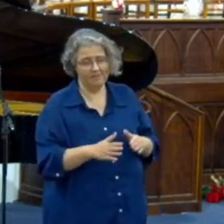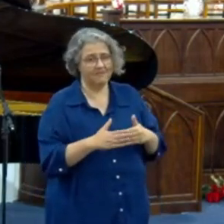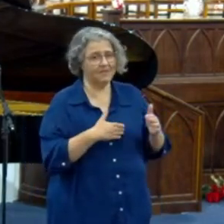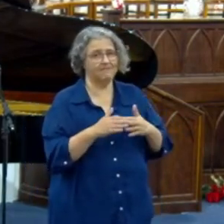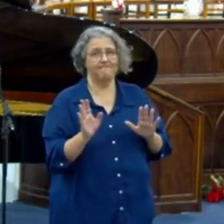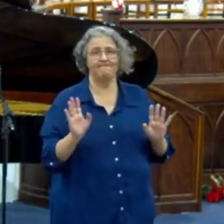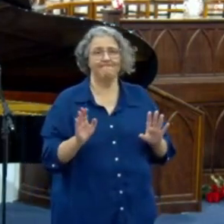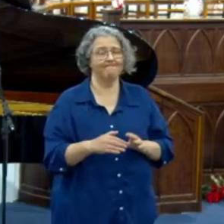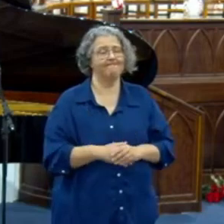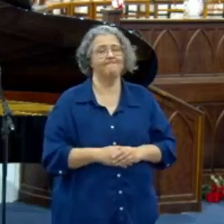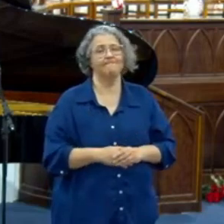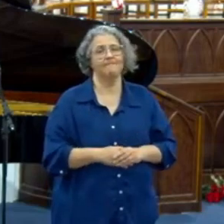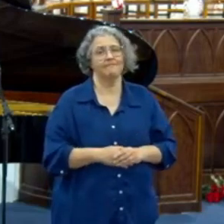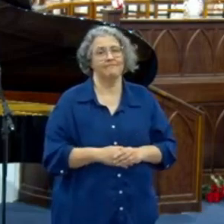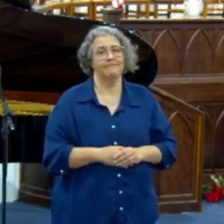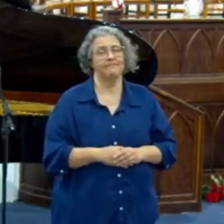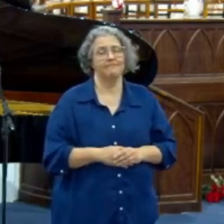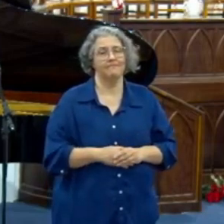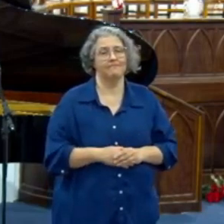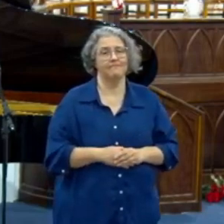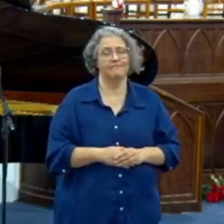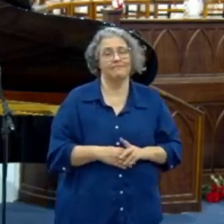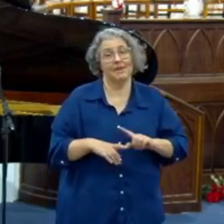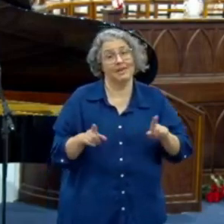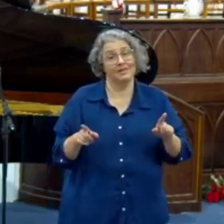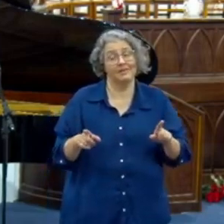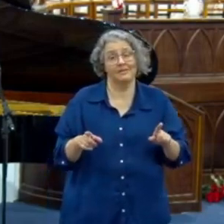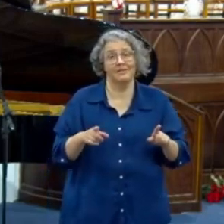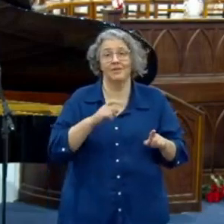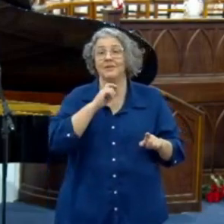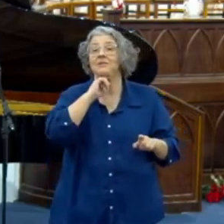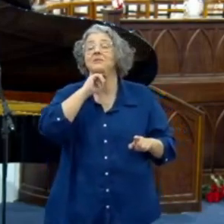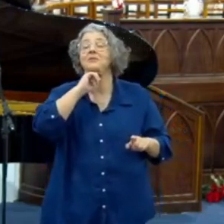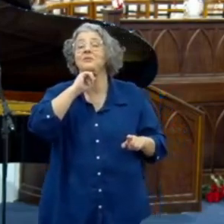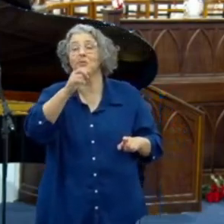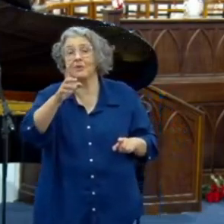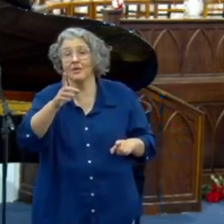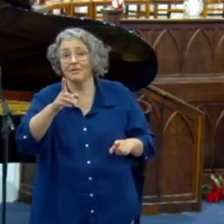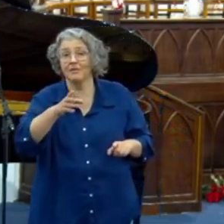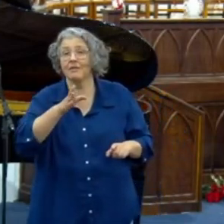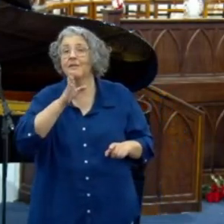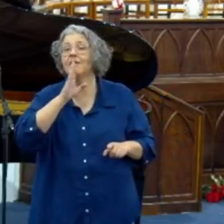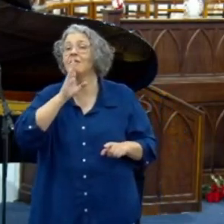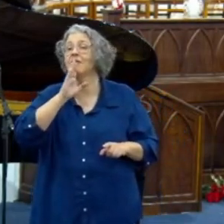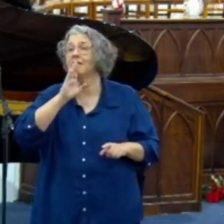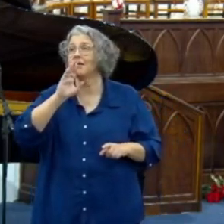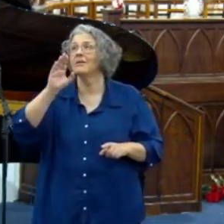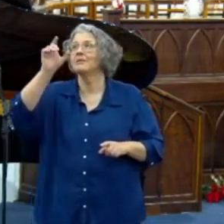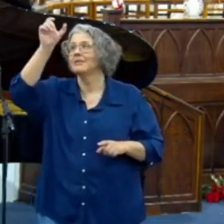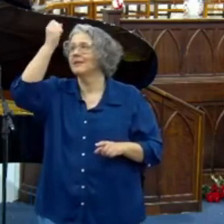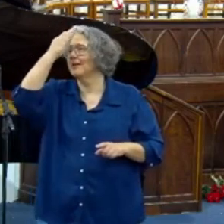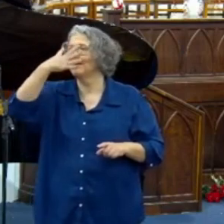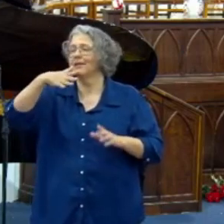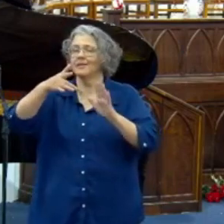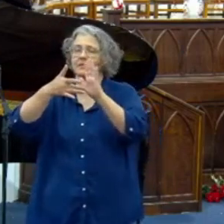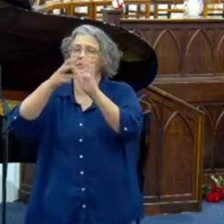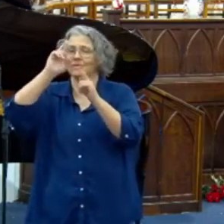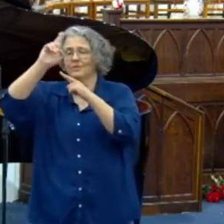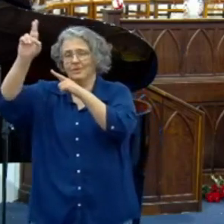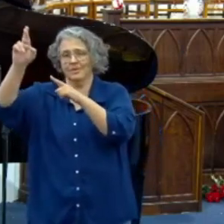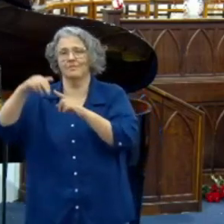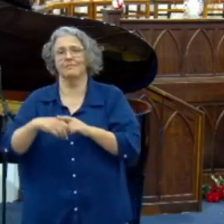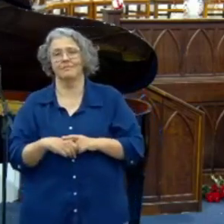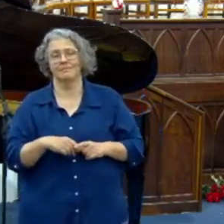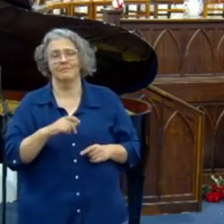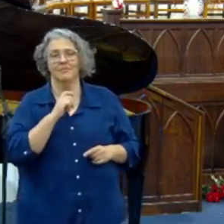precisa fazer isso. Mas possivelmente nunca conhecerá a graça do seu Senhor.